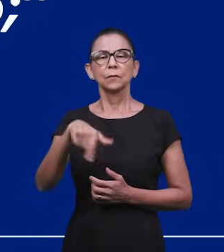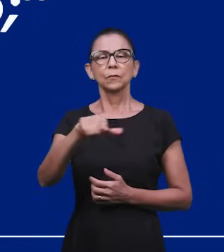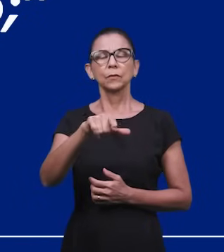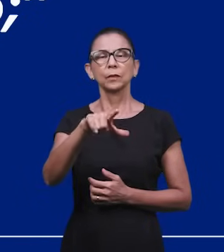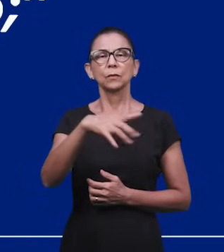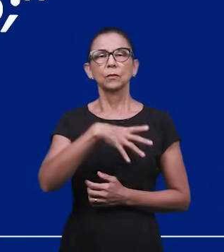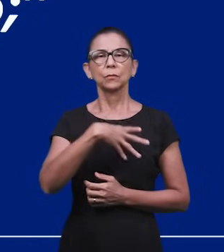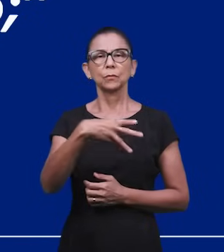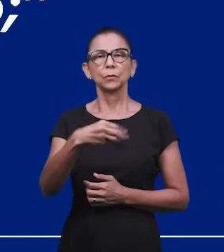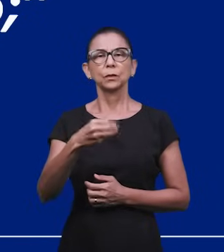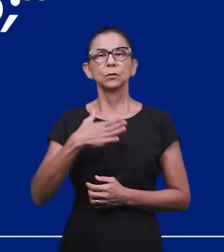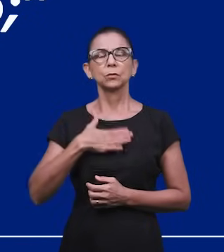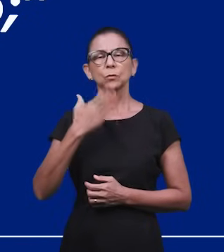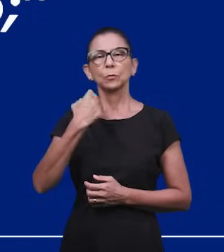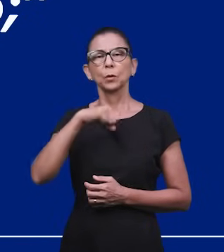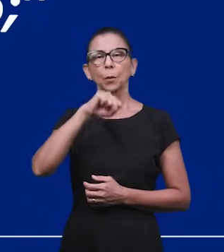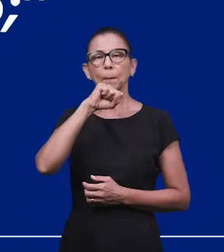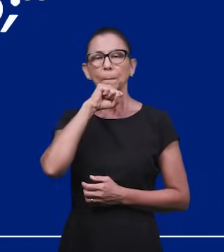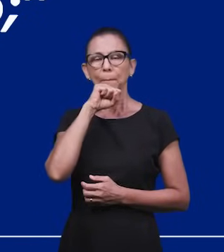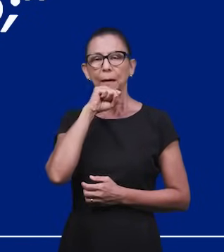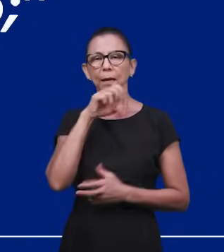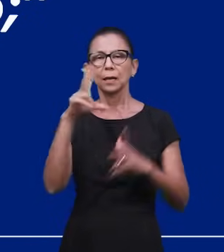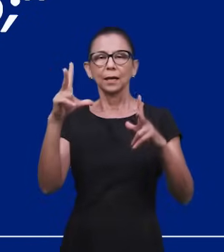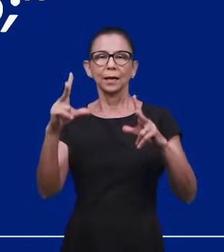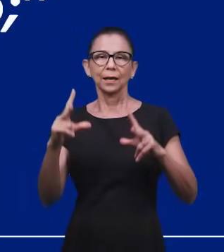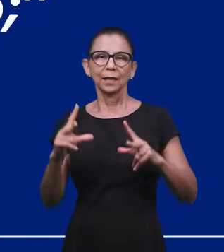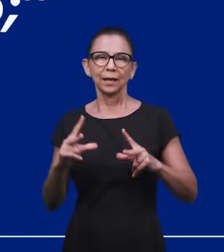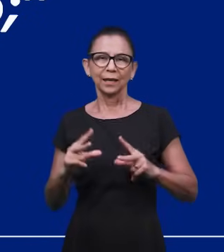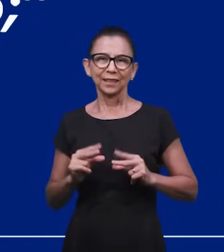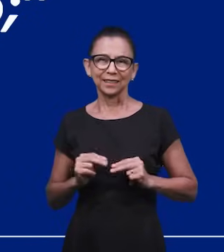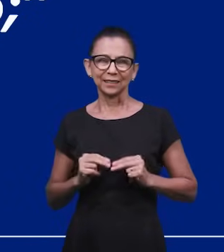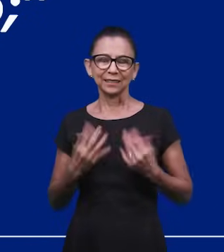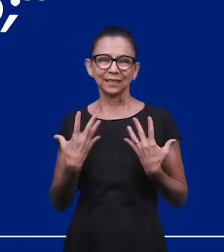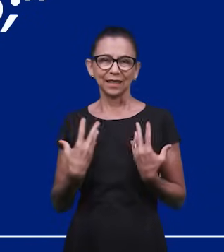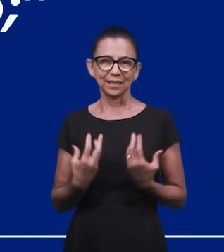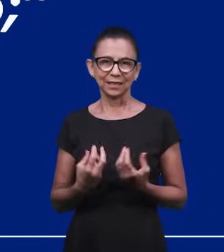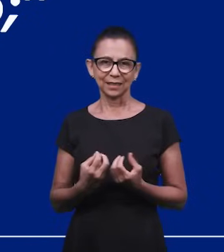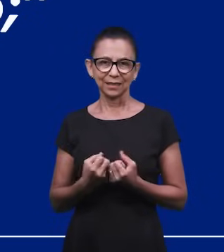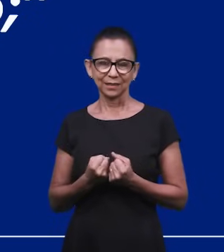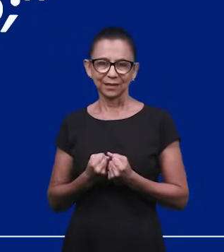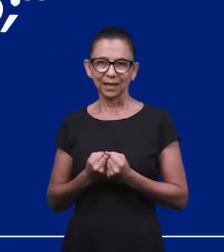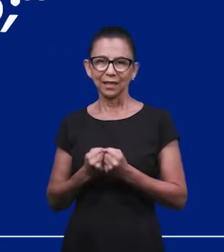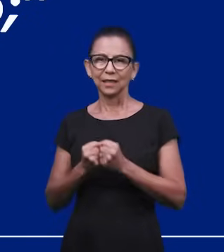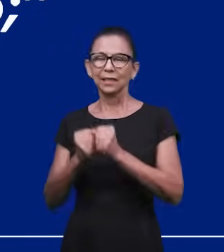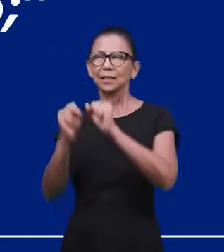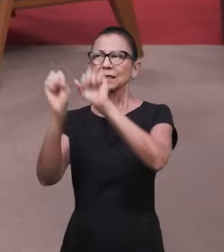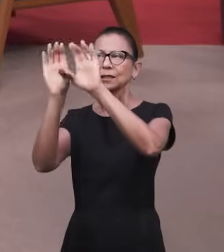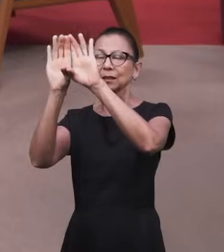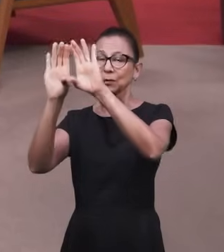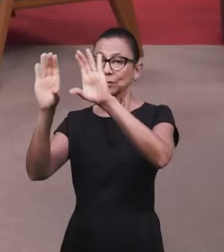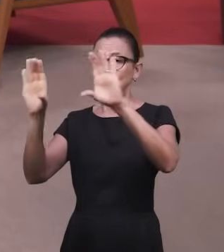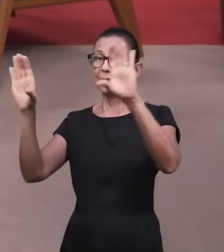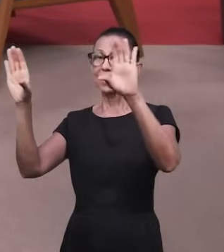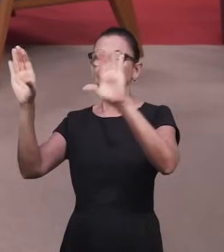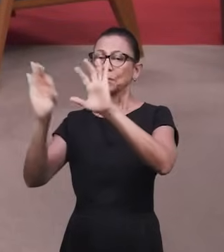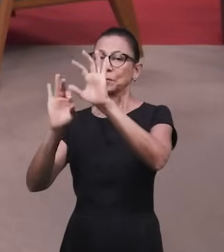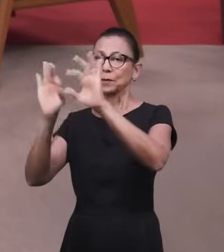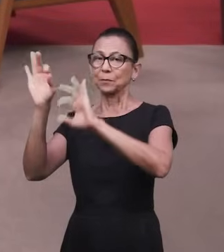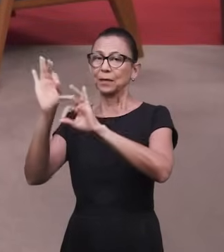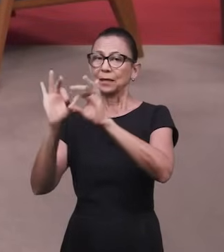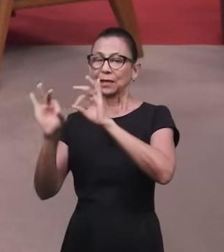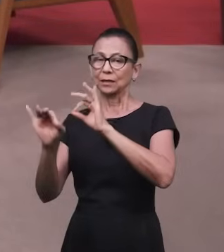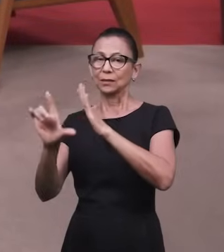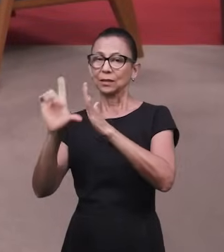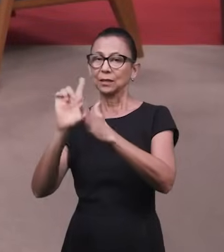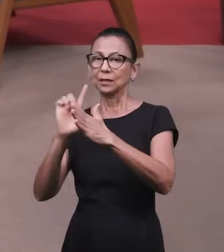por herança o reino que vos está preparado desde a fundação do mundo. Isso é maravilhoso. Nesse